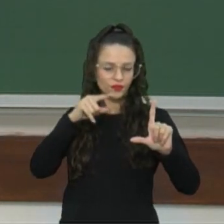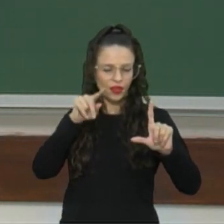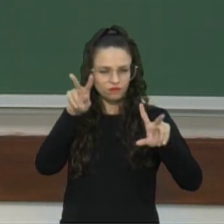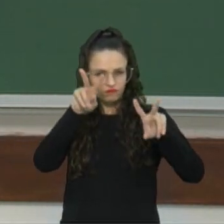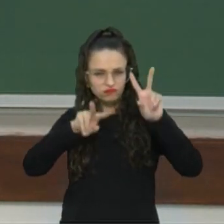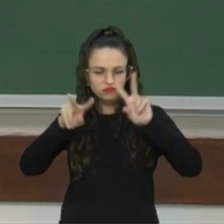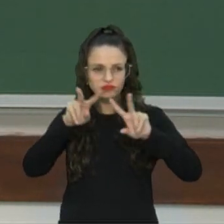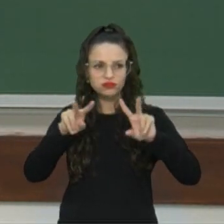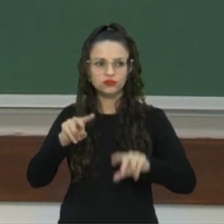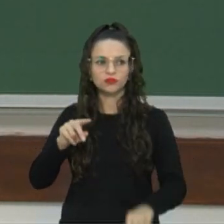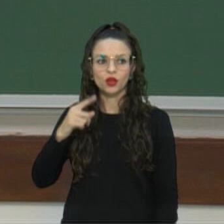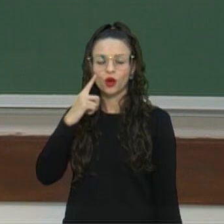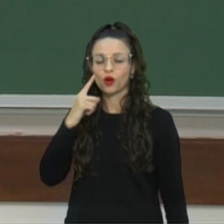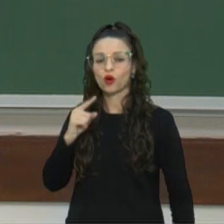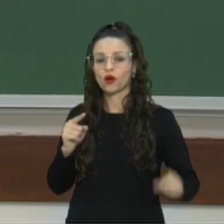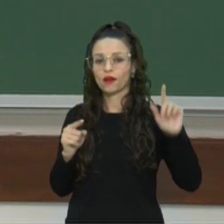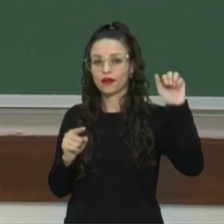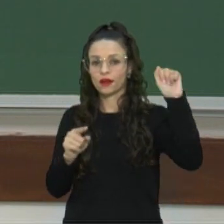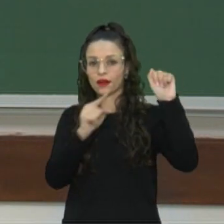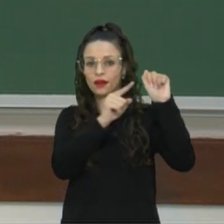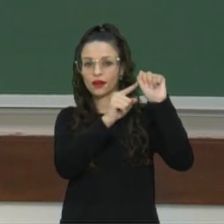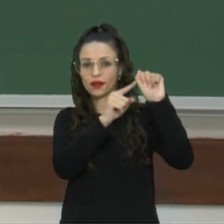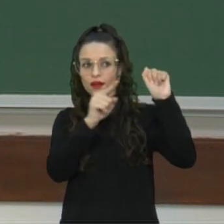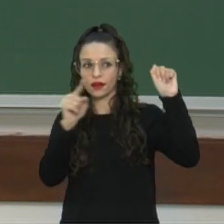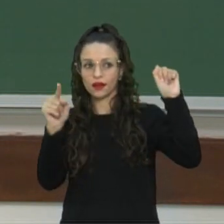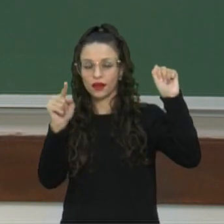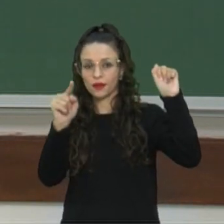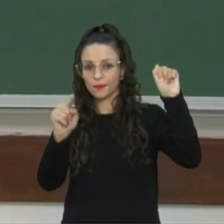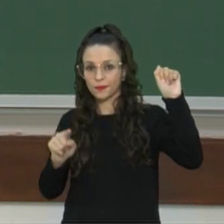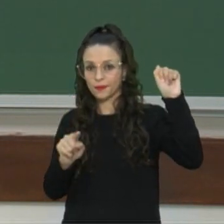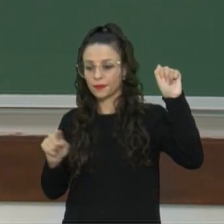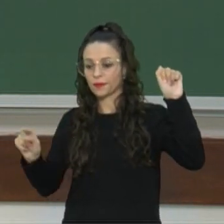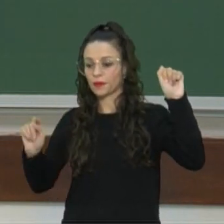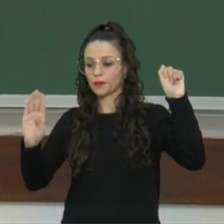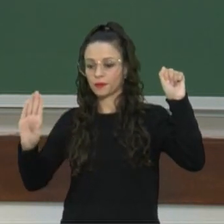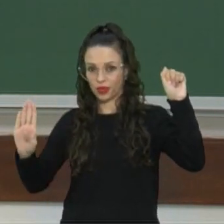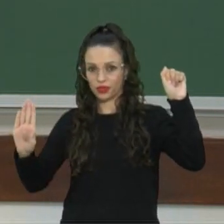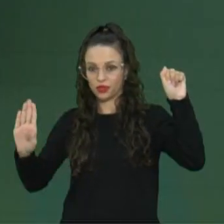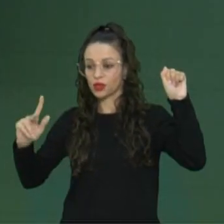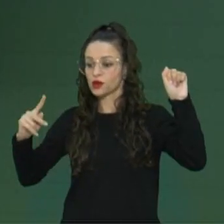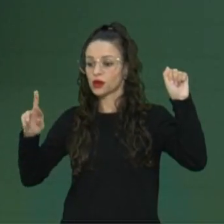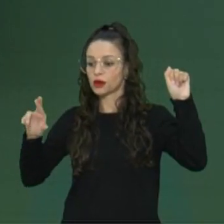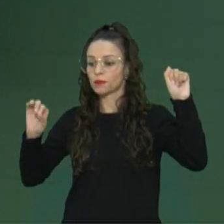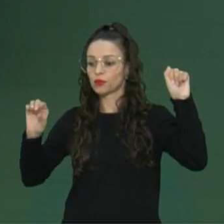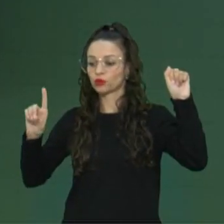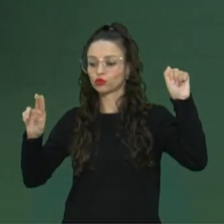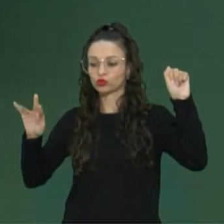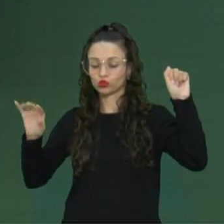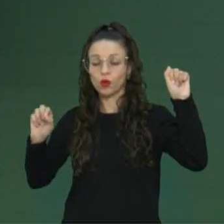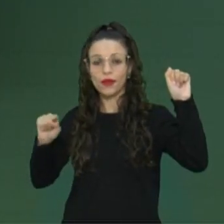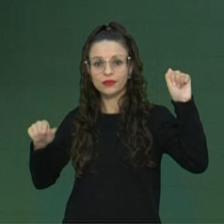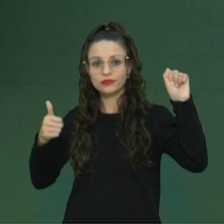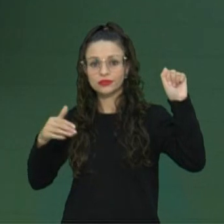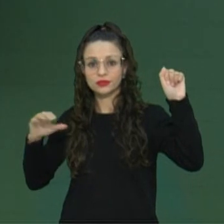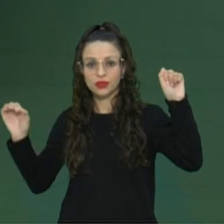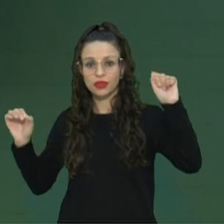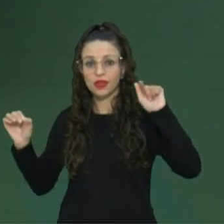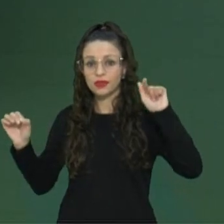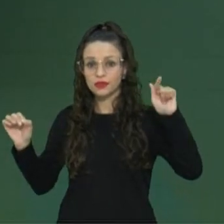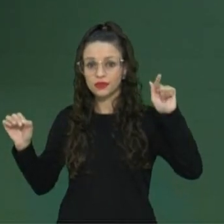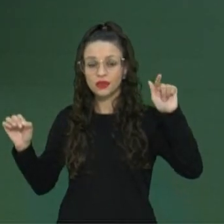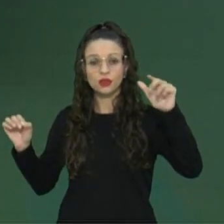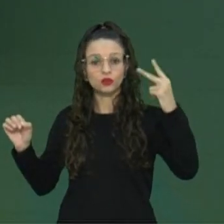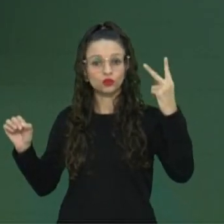Então eu tenho o A sendo o reagente e o B sendo o produto, certo? Então a entalpia do B é 100 e a entalpia do A